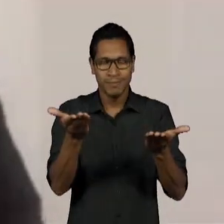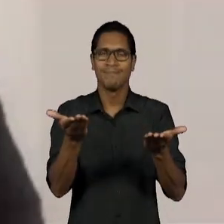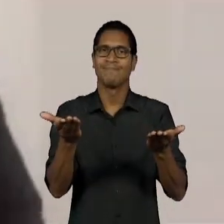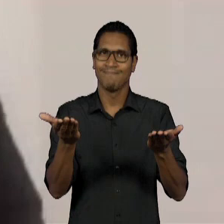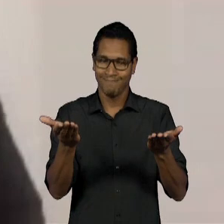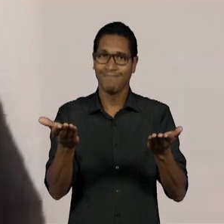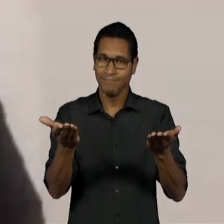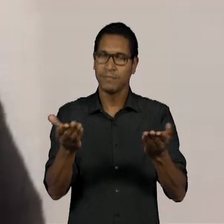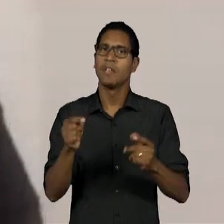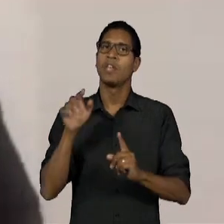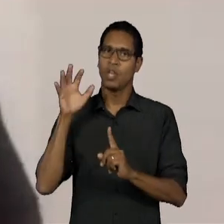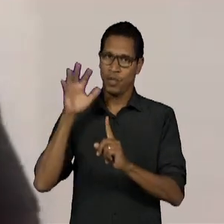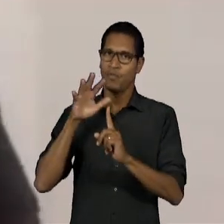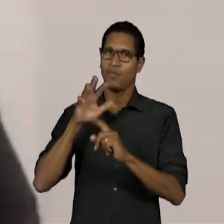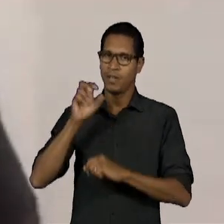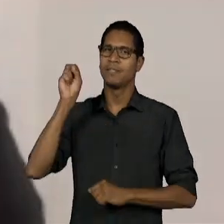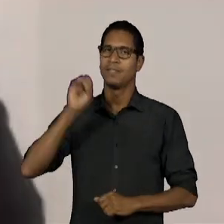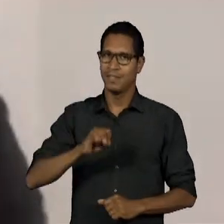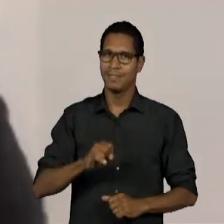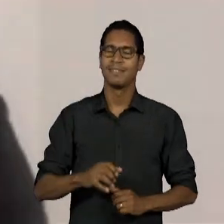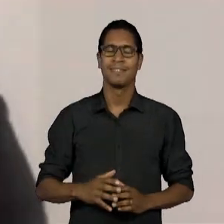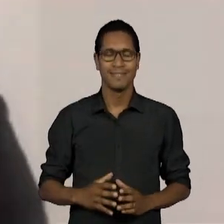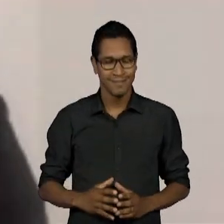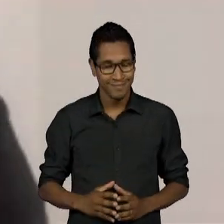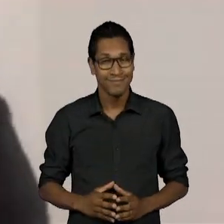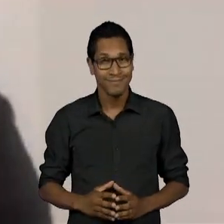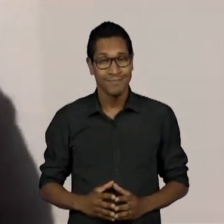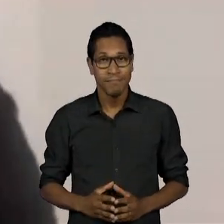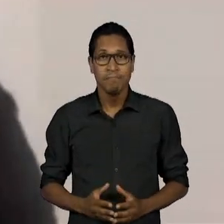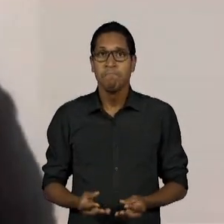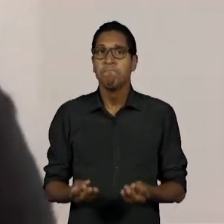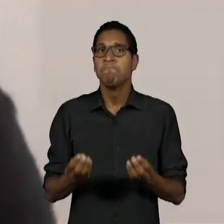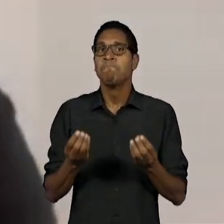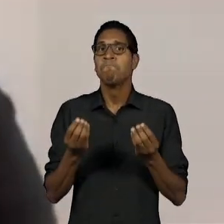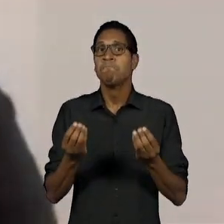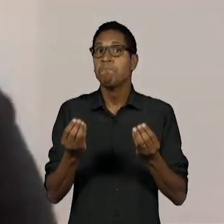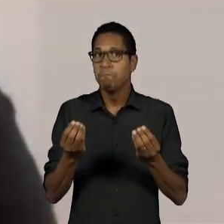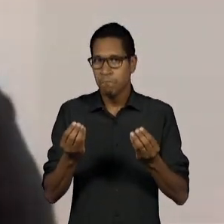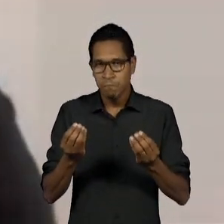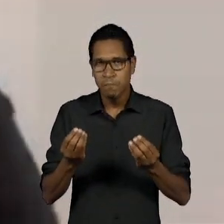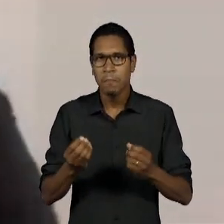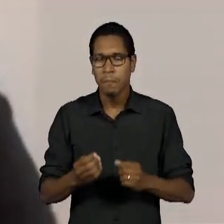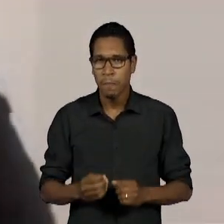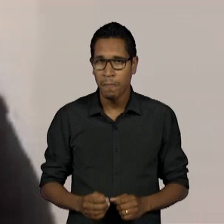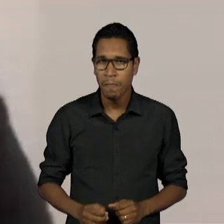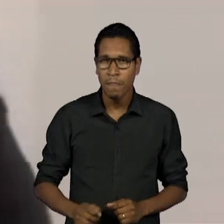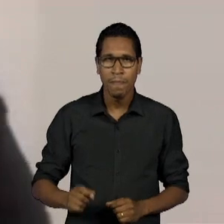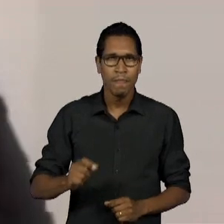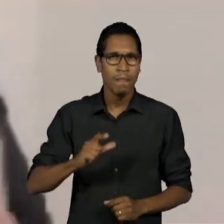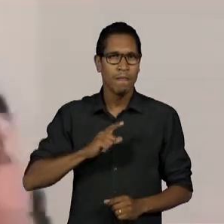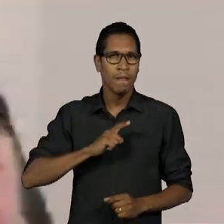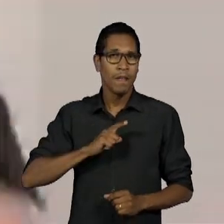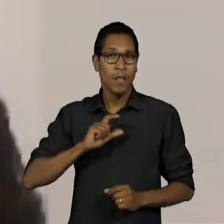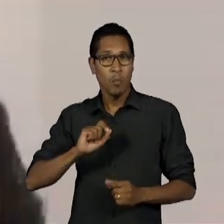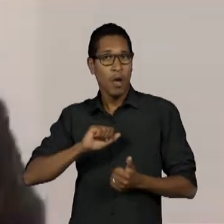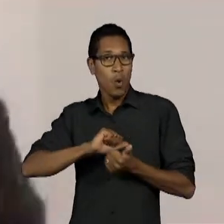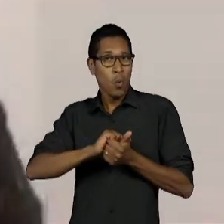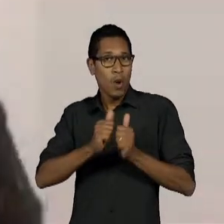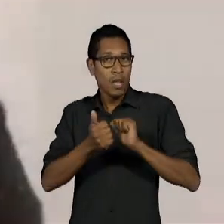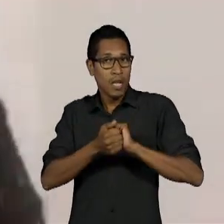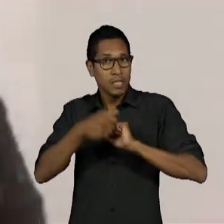as coisas influenciam, sim. É porque isso é uma qualidade